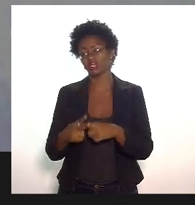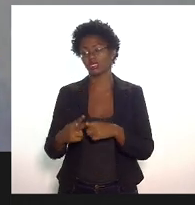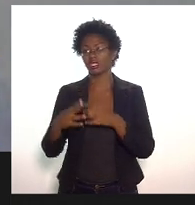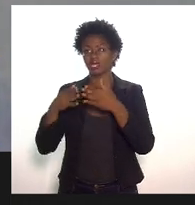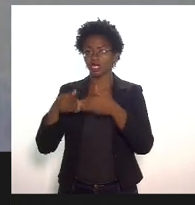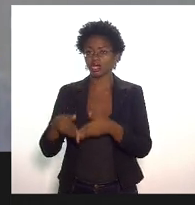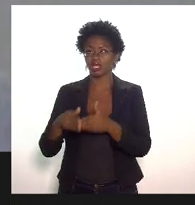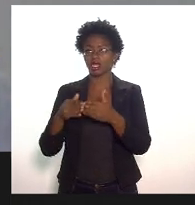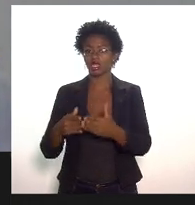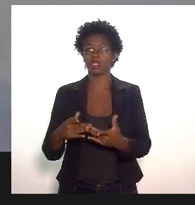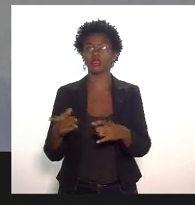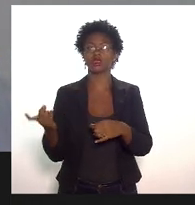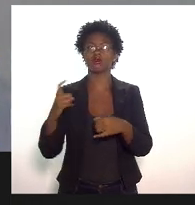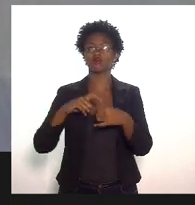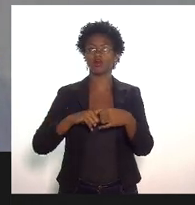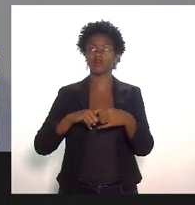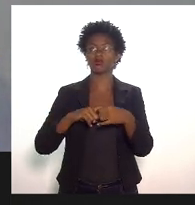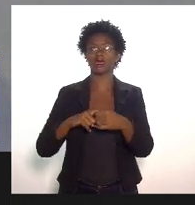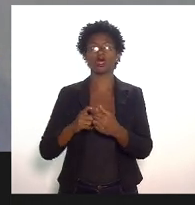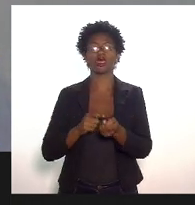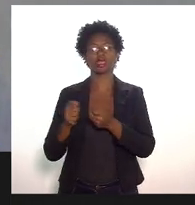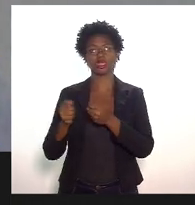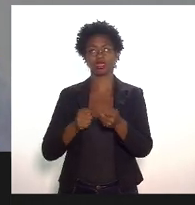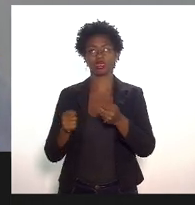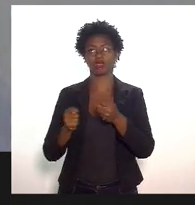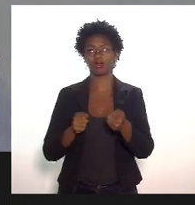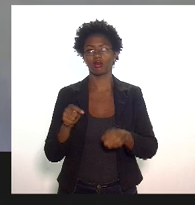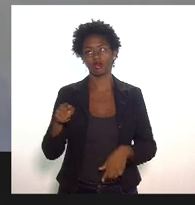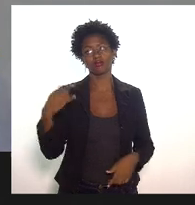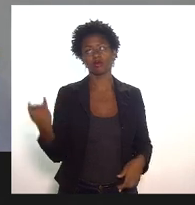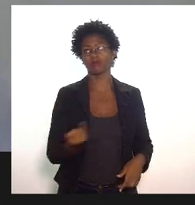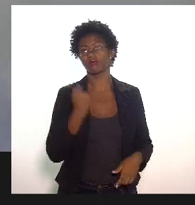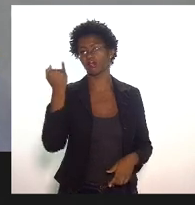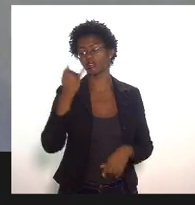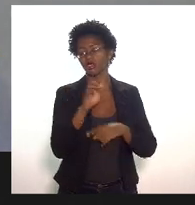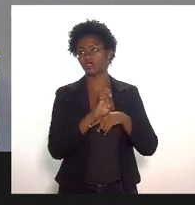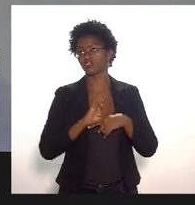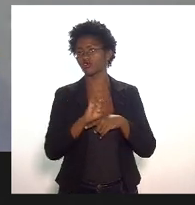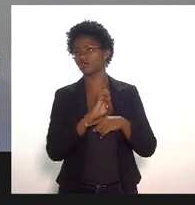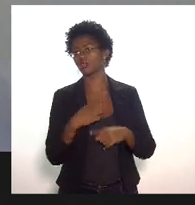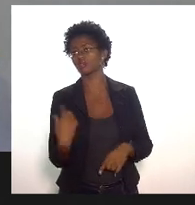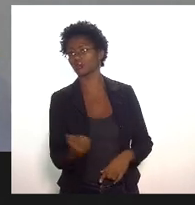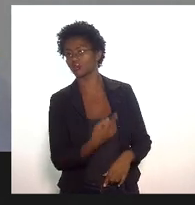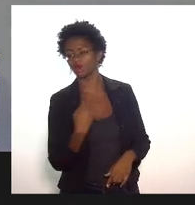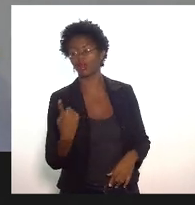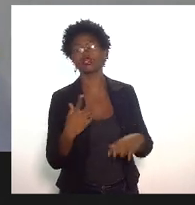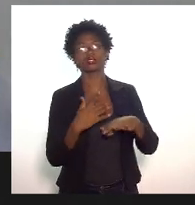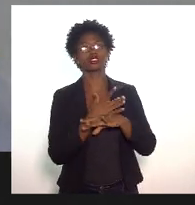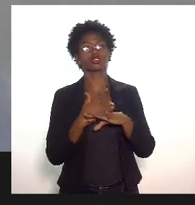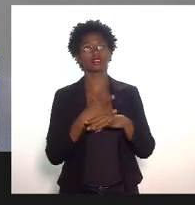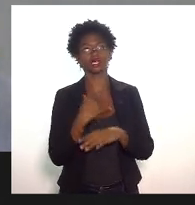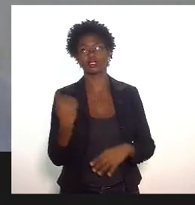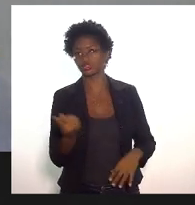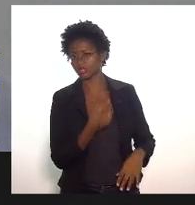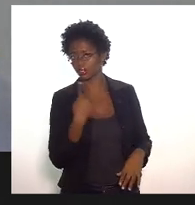ela é fundamental, né, para o nosso estado, para as nossas cidades, e como municipalista